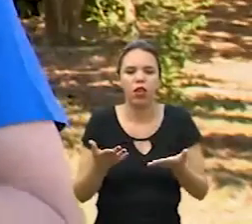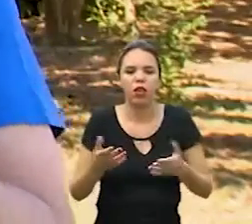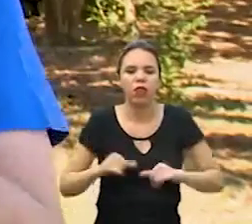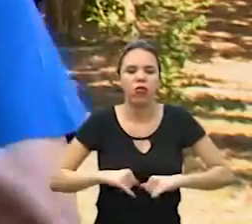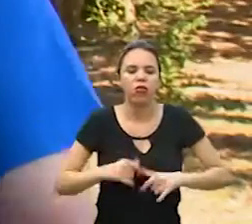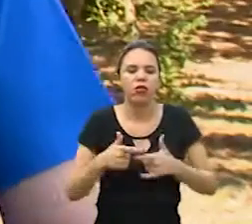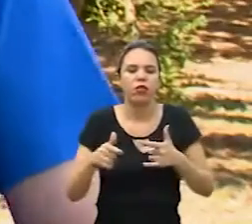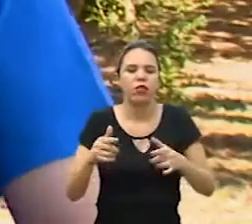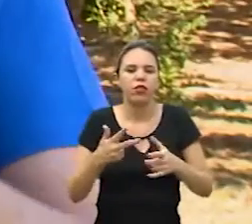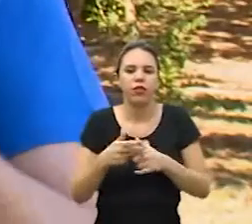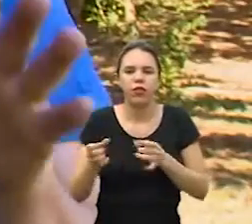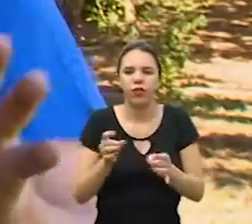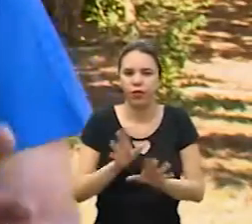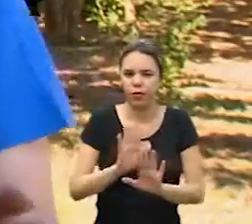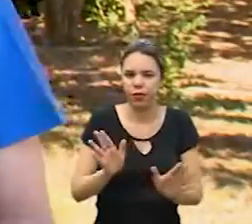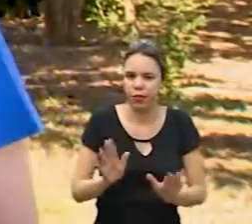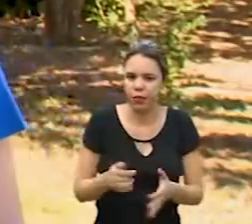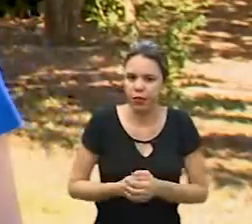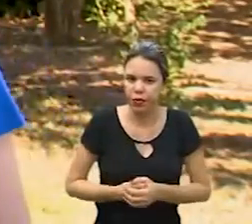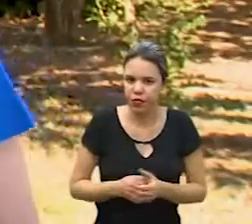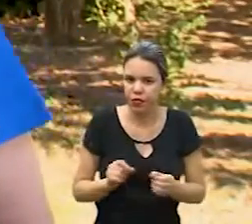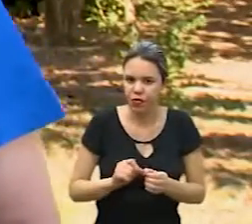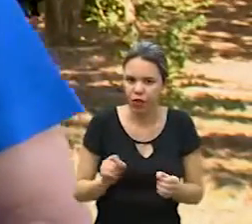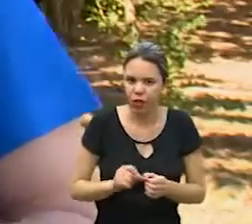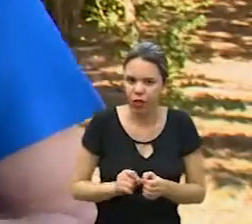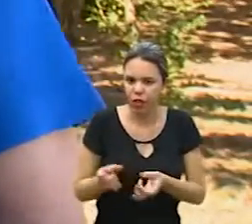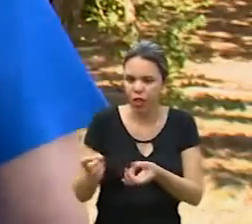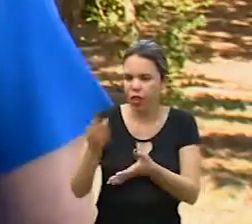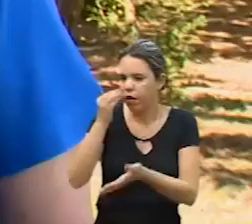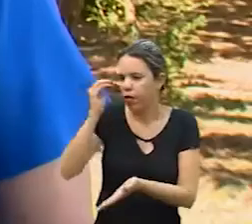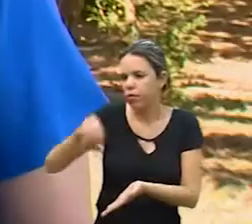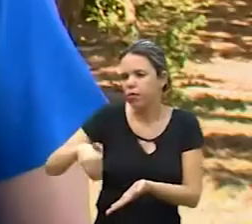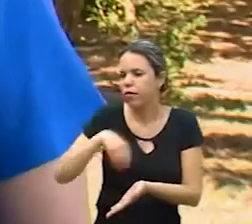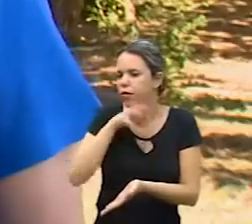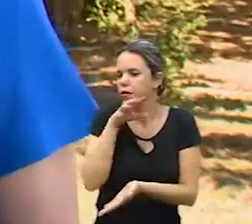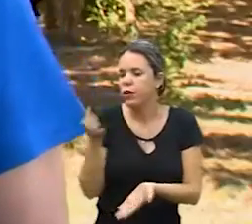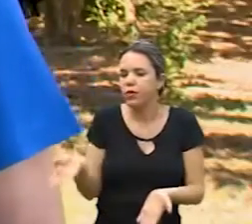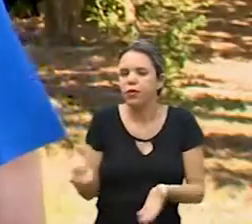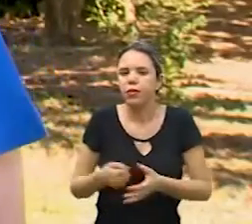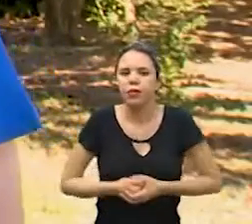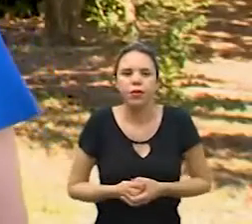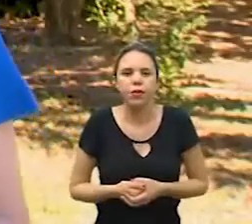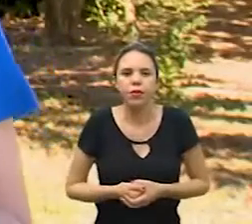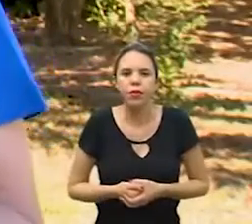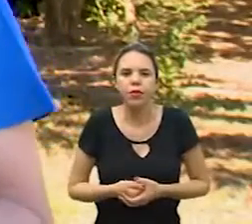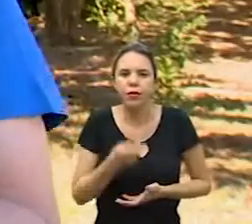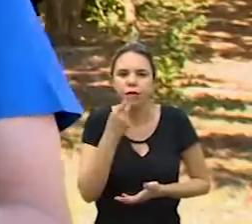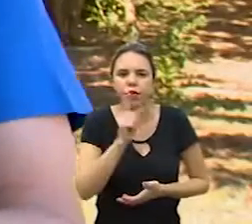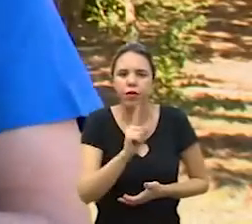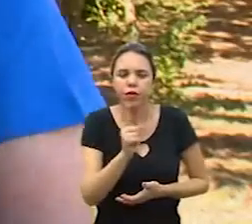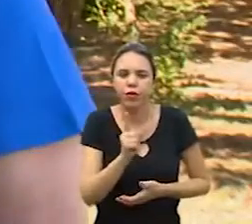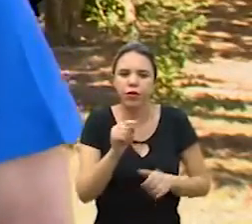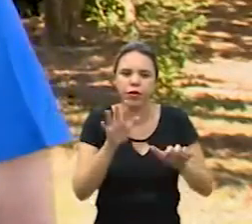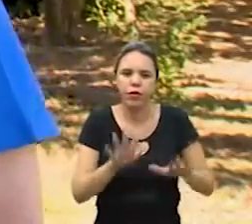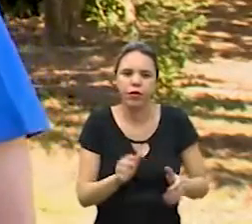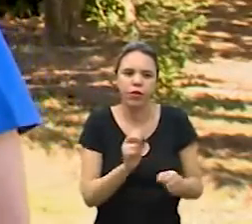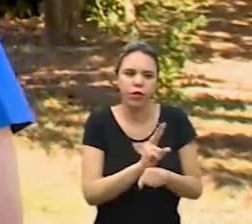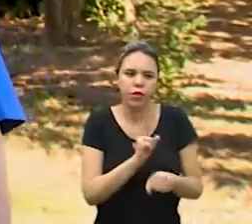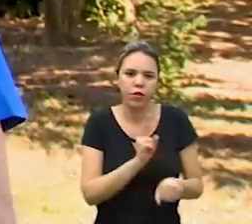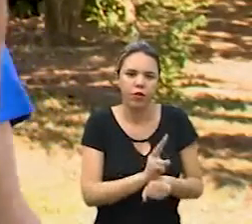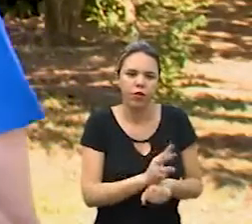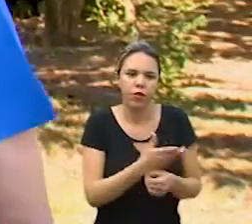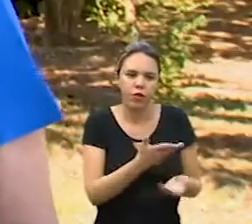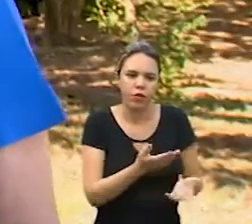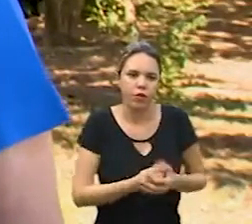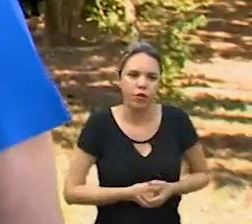para poder sacrificar, para venda, não. Então o que vai fazer com ele? Tem que descartar esse bichinho, né? Então a gente falou, não, a gente vai ficar com